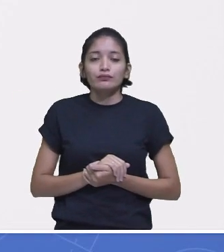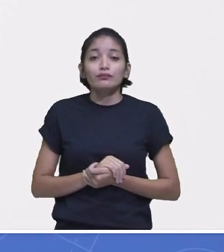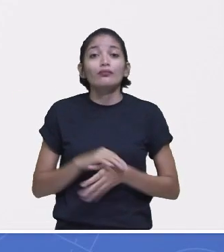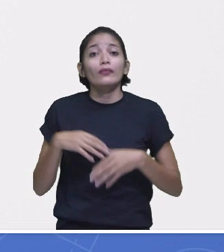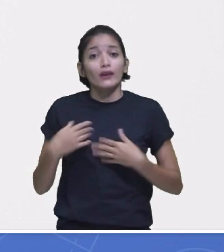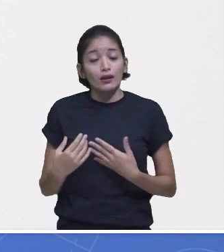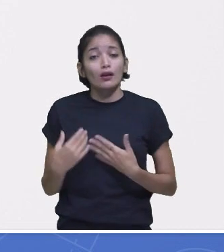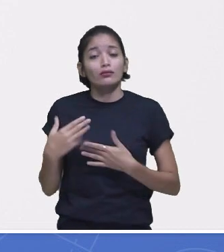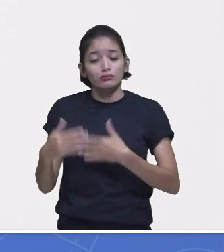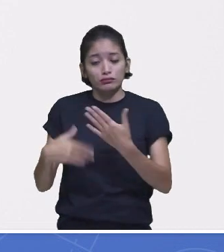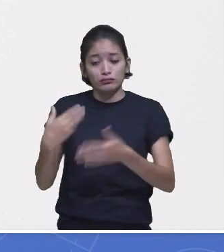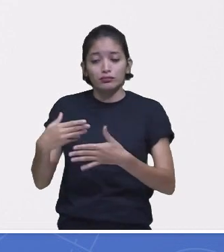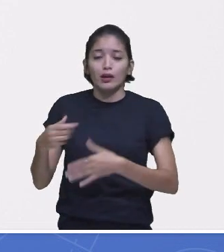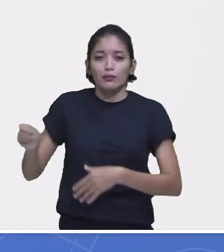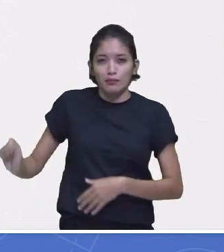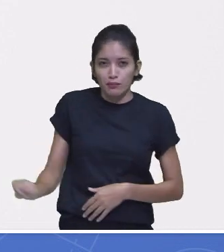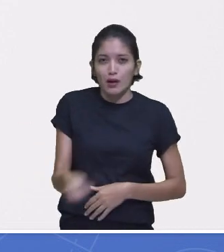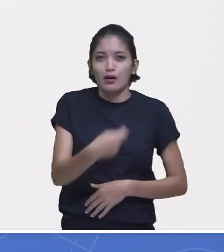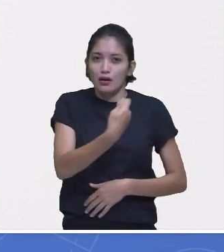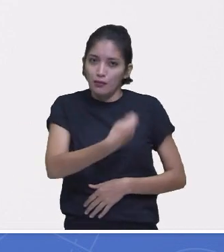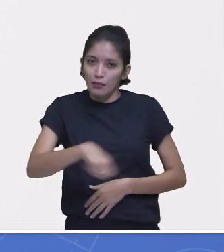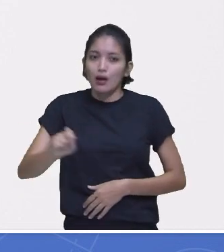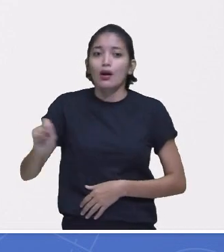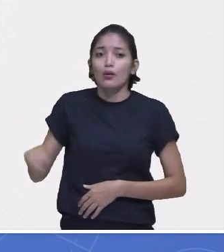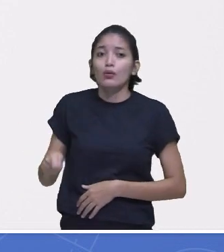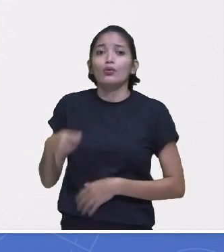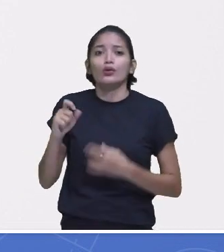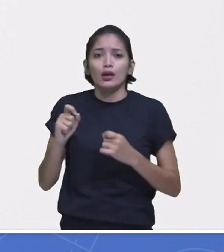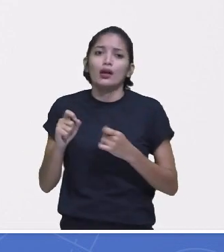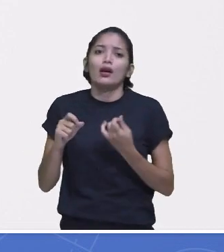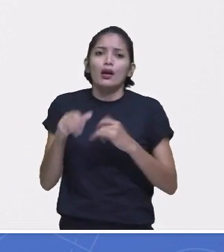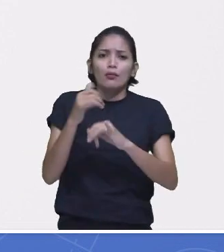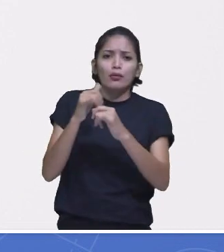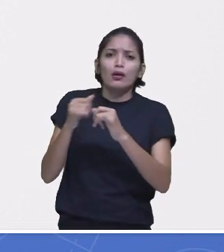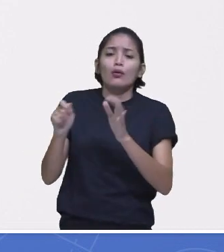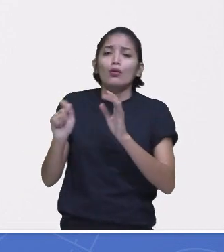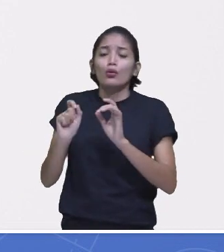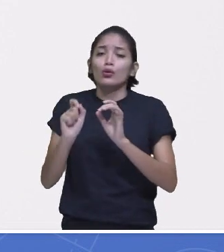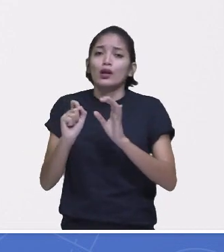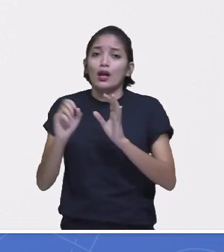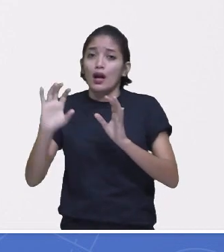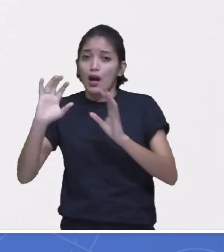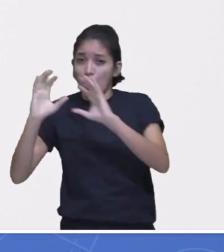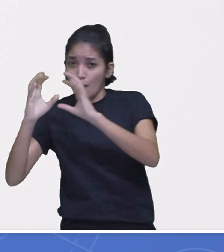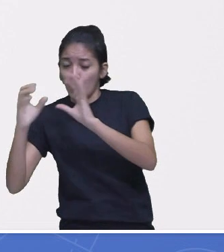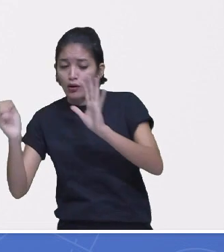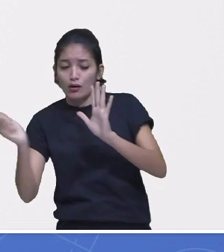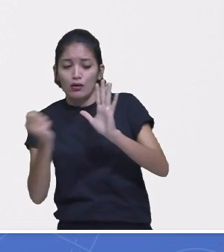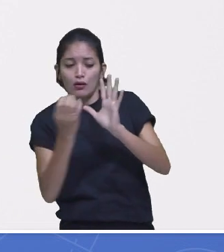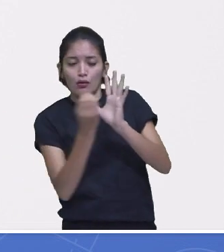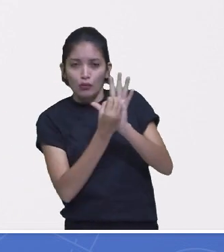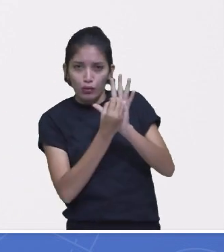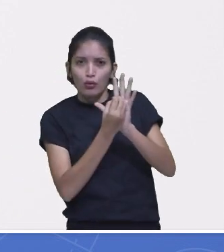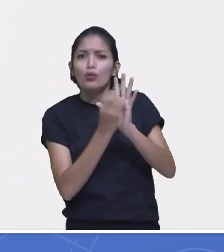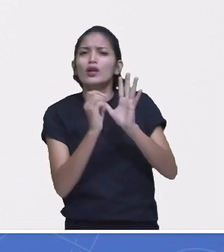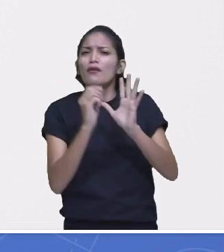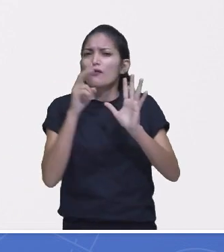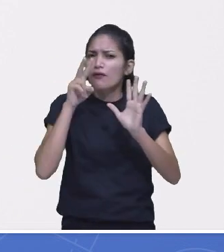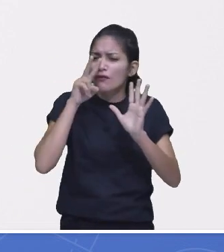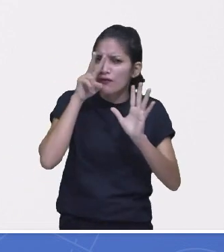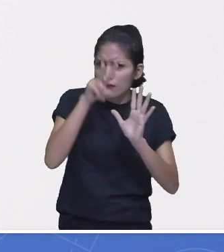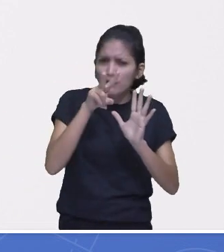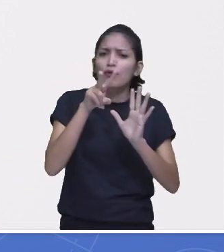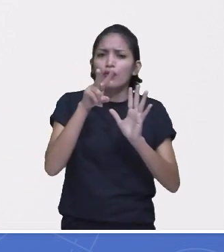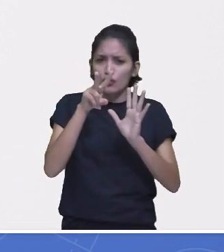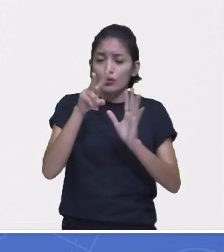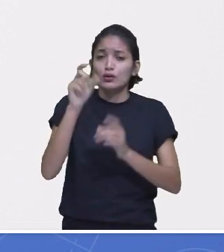Durante uma partida de tênis, a transferência de energia do impacto da bola na raquete atinge com toda a força a